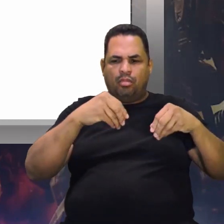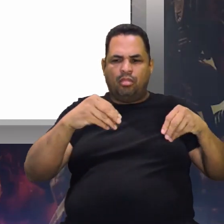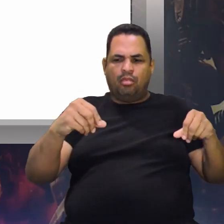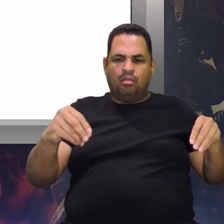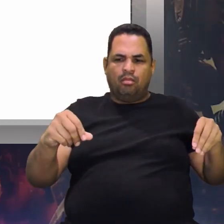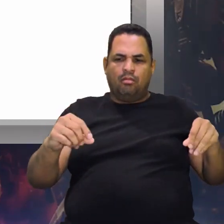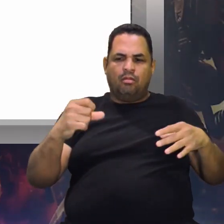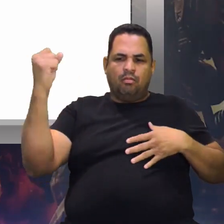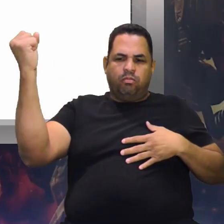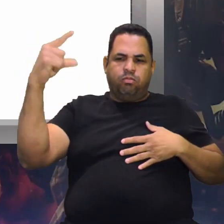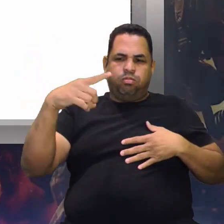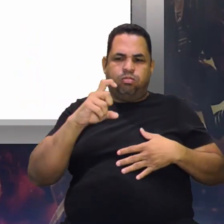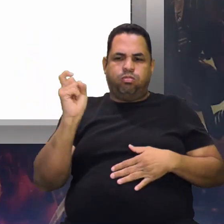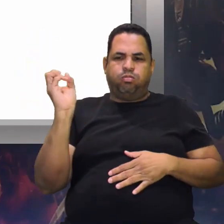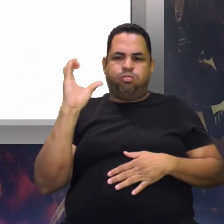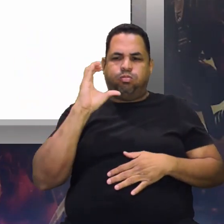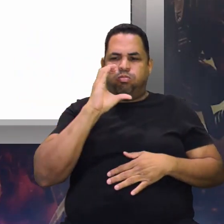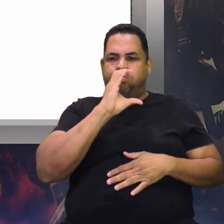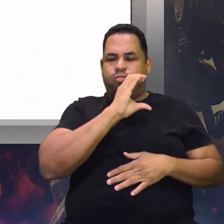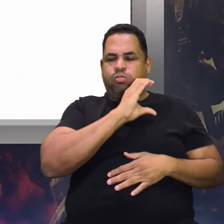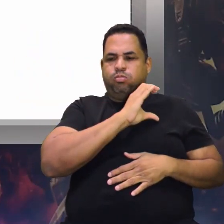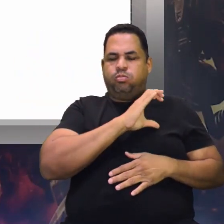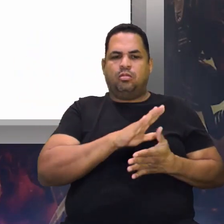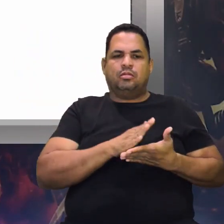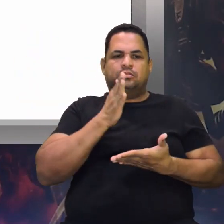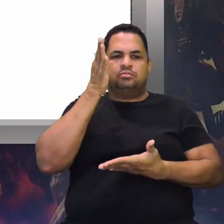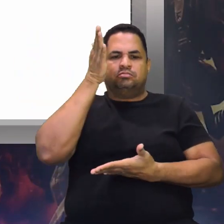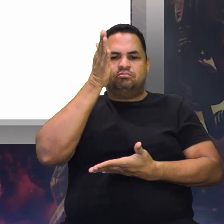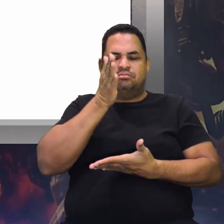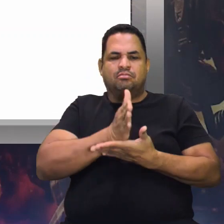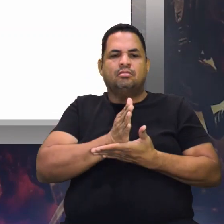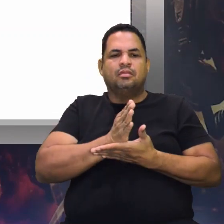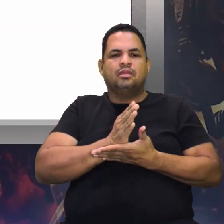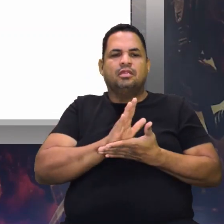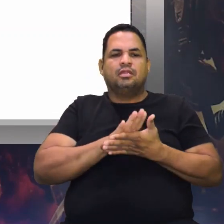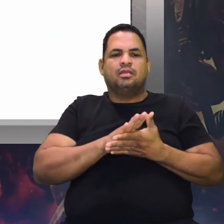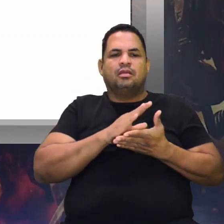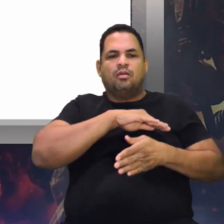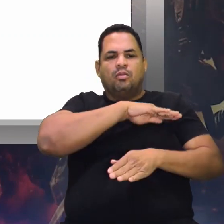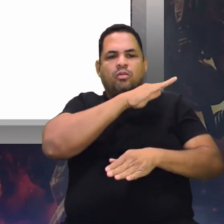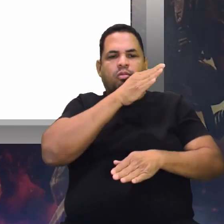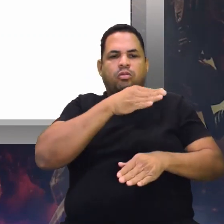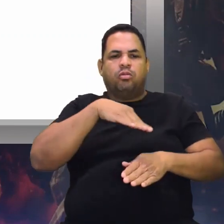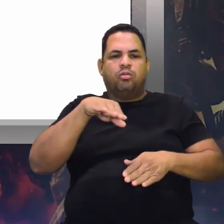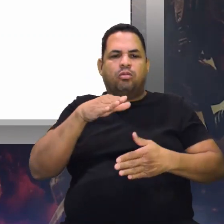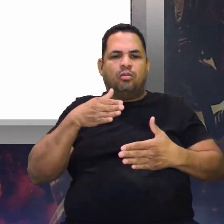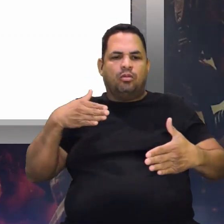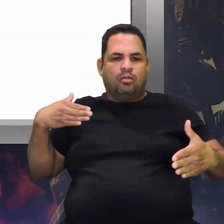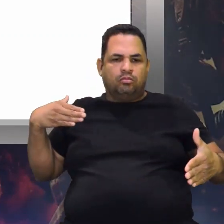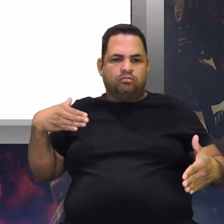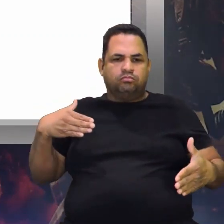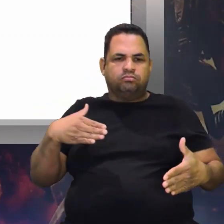sol, é quentura. E no meio desse deserto, corta um rio